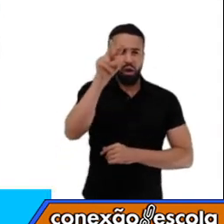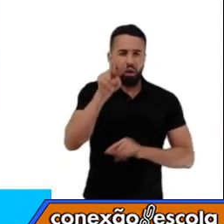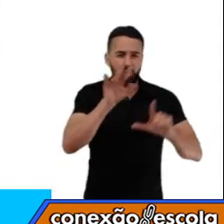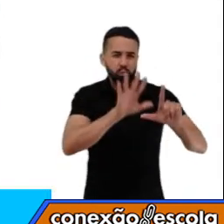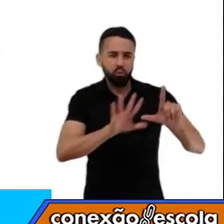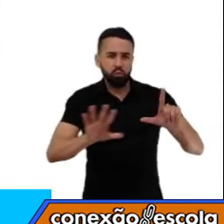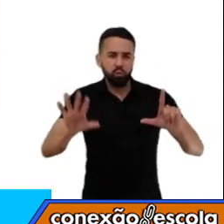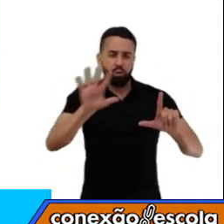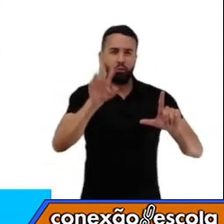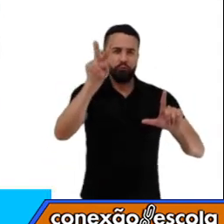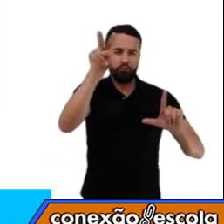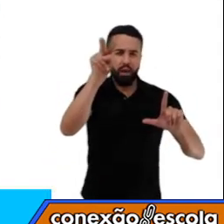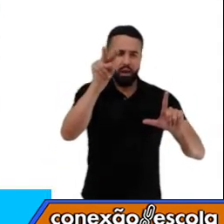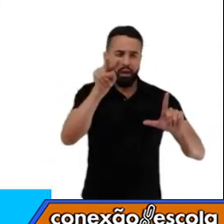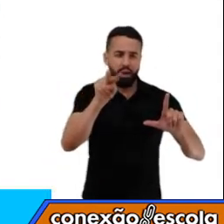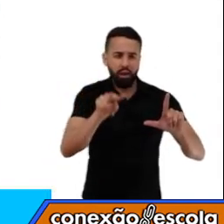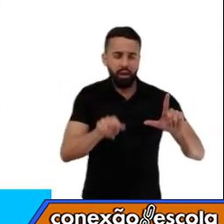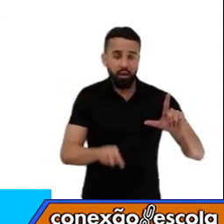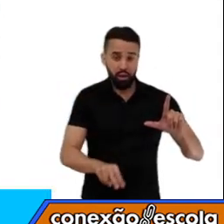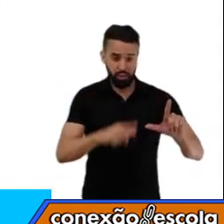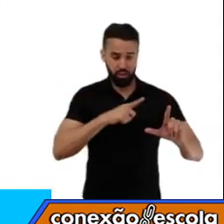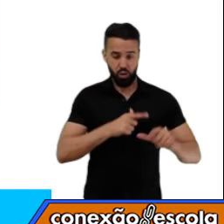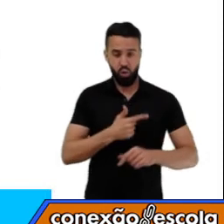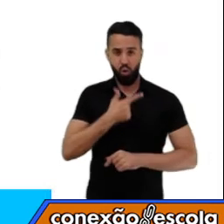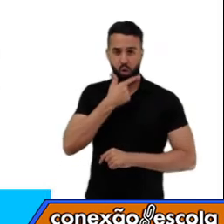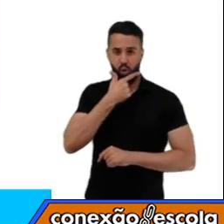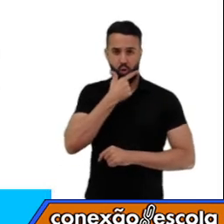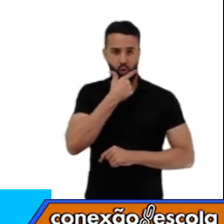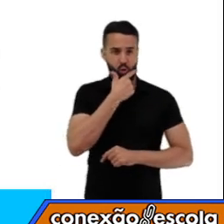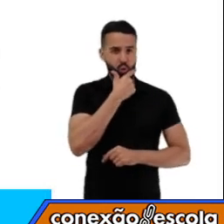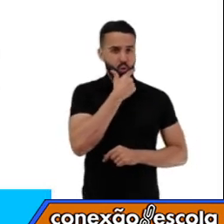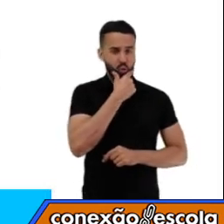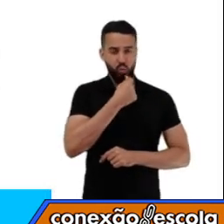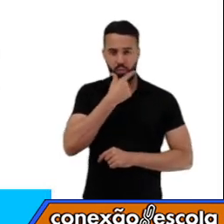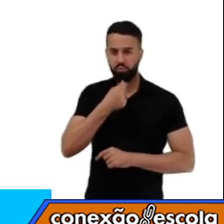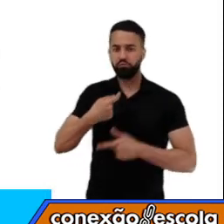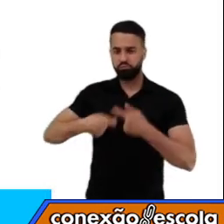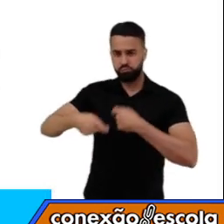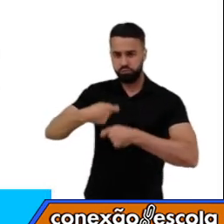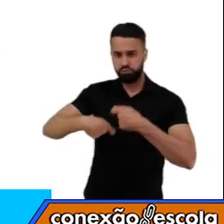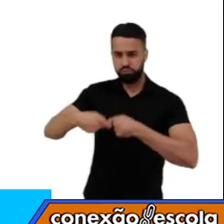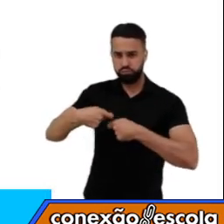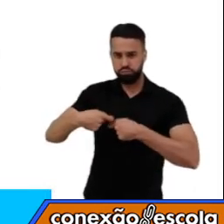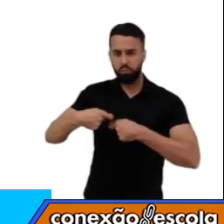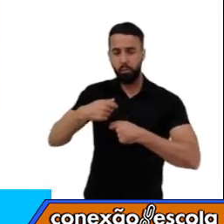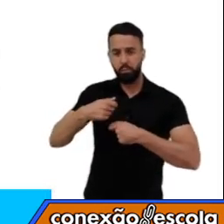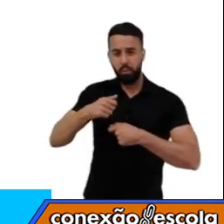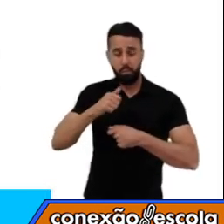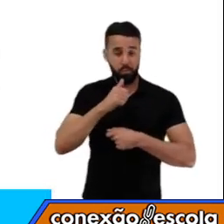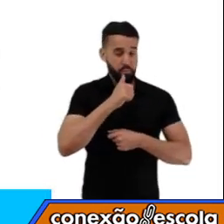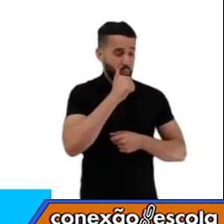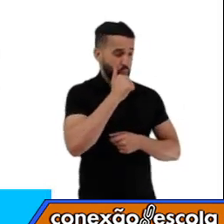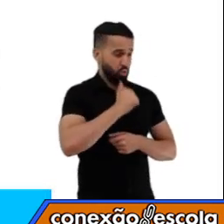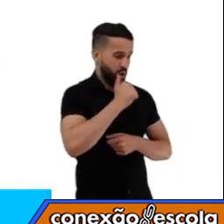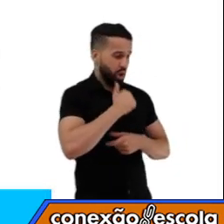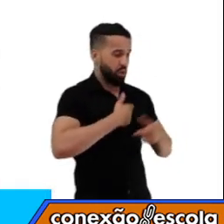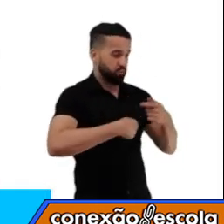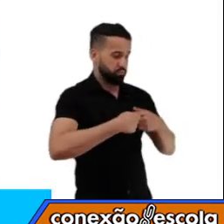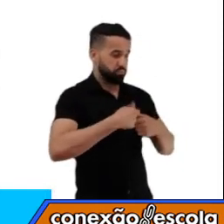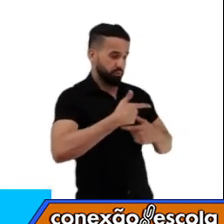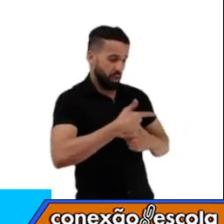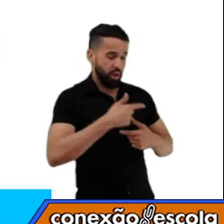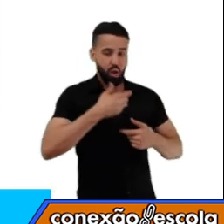que a gente tem um um comerciante e uma mulher tentando pechinchar com esse